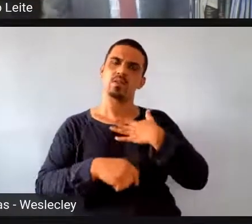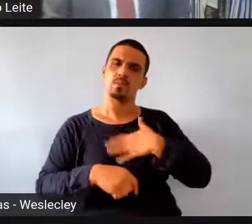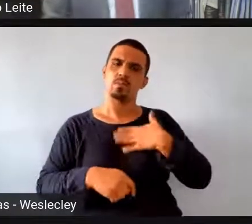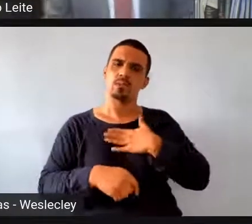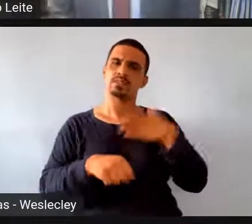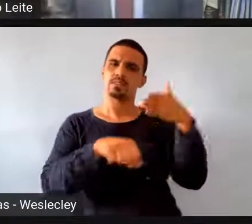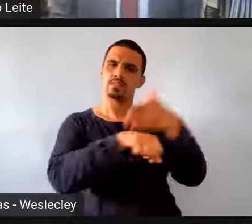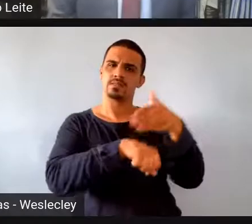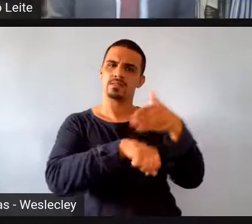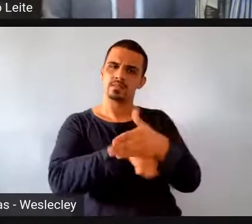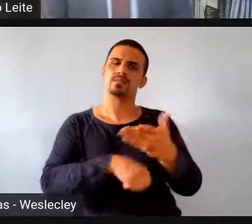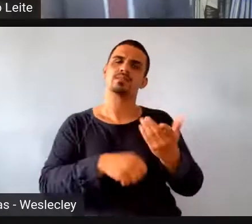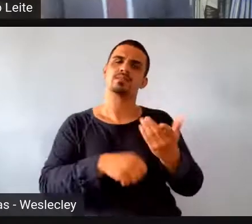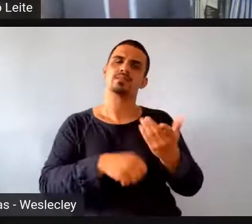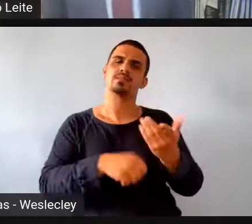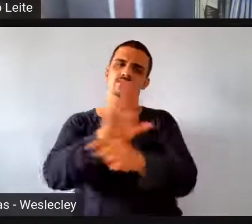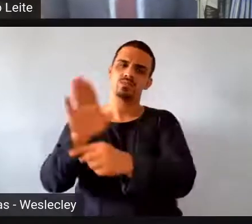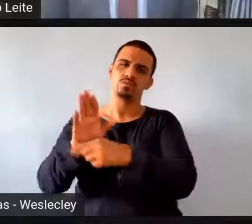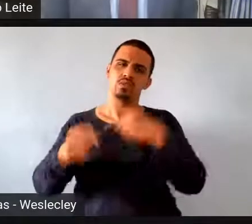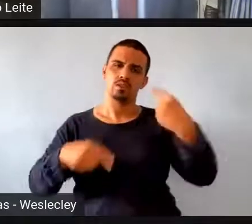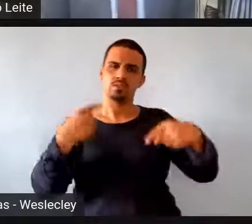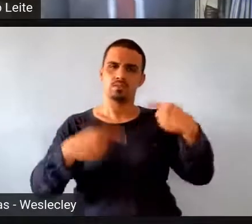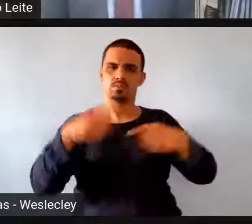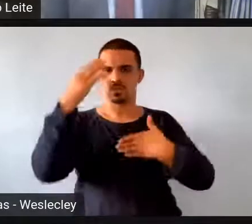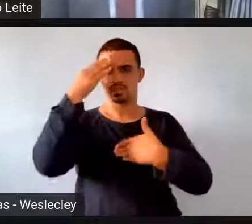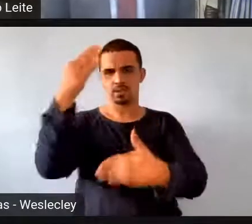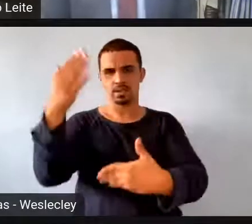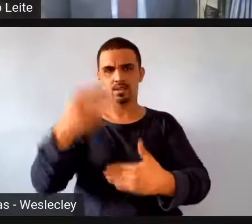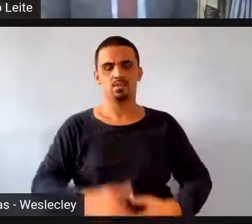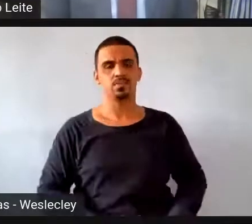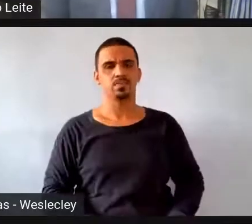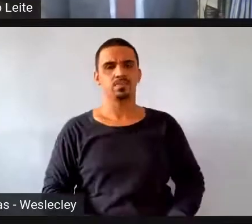participar e contribuir para o debate. Muito obrigado.